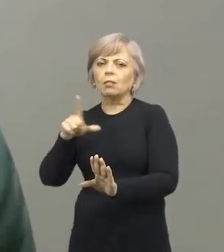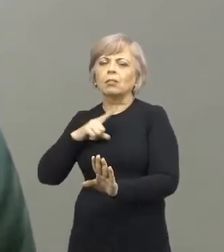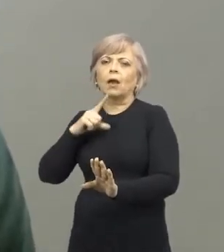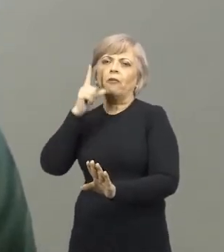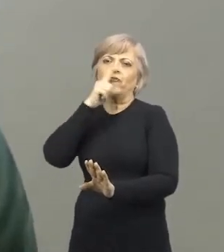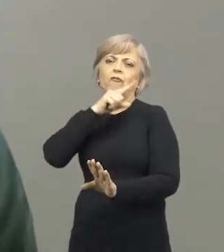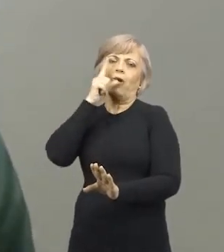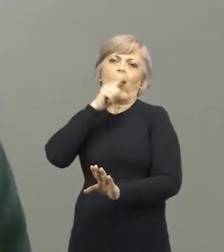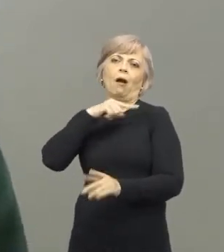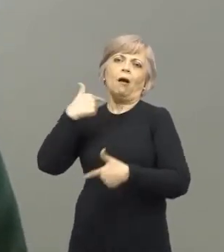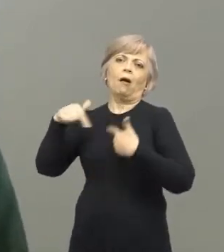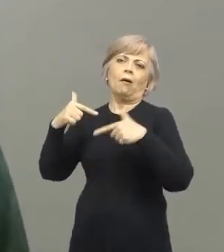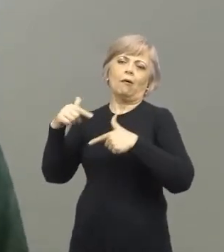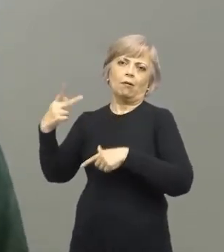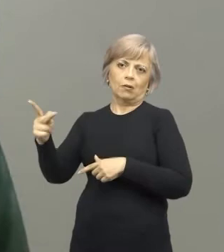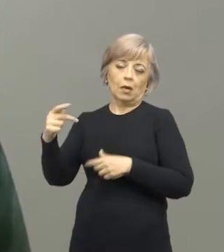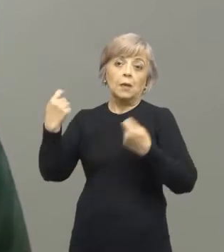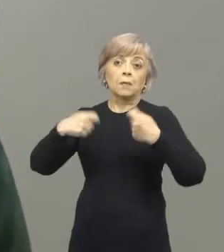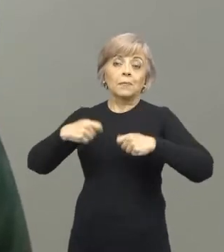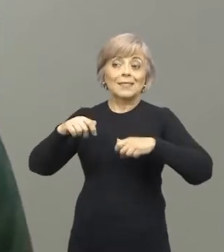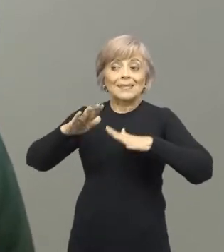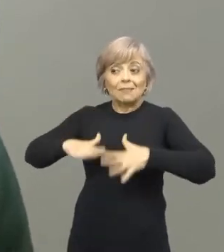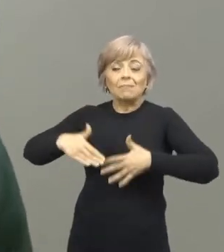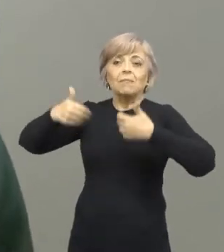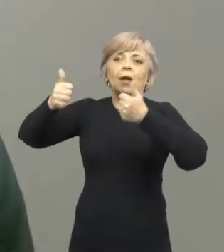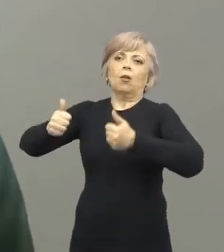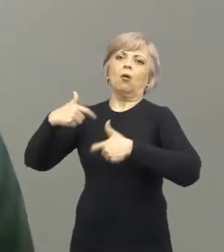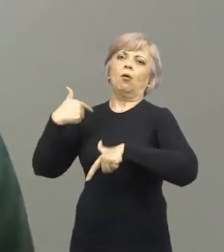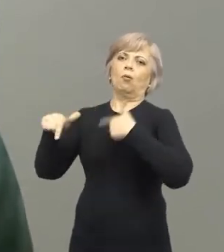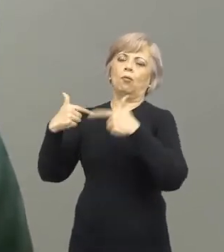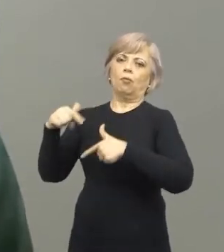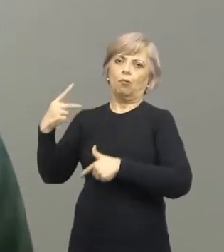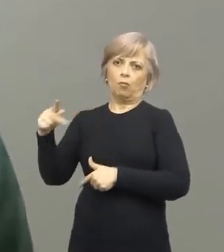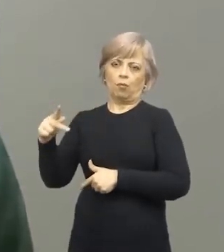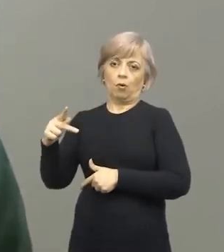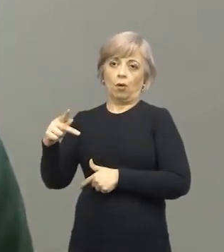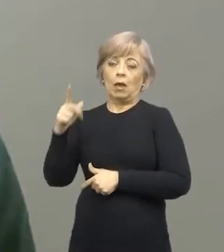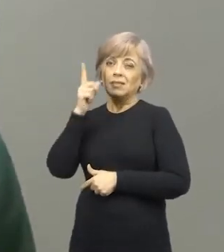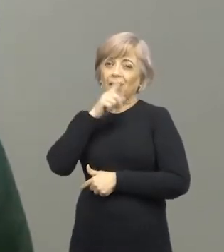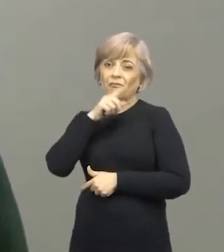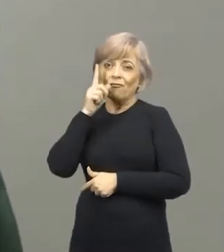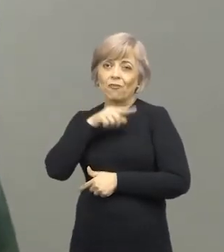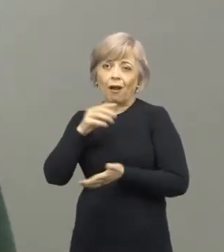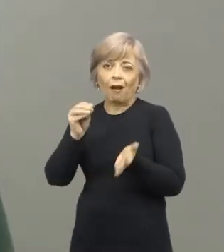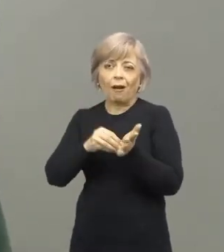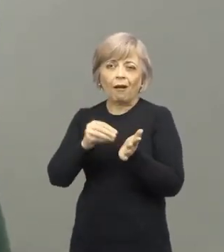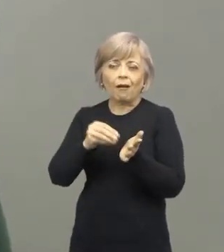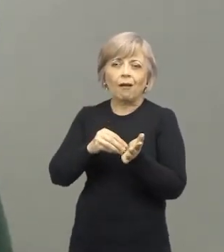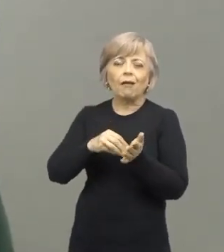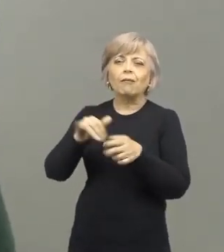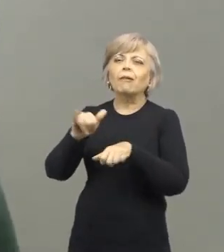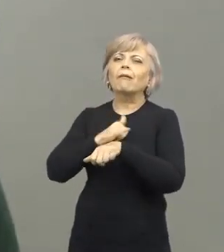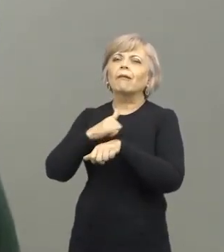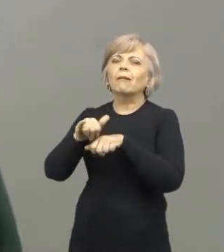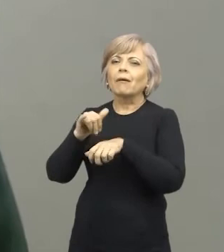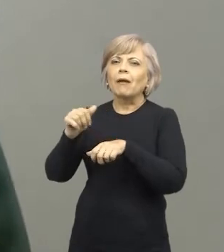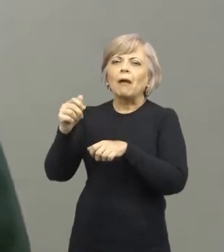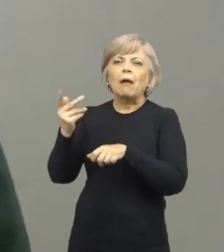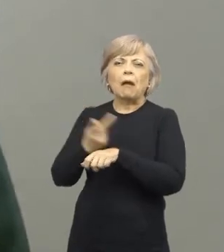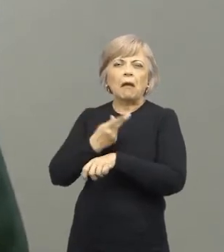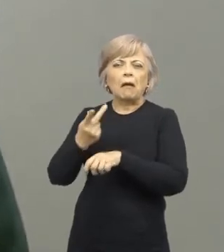falha operacional e que ela precisa ser melhorada. E essa falha operacional nos leva a acionar a própria polícia